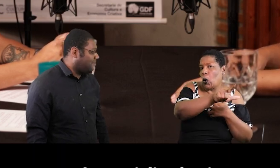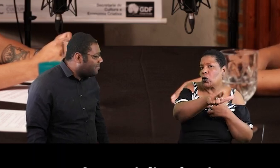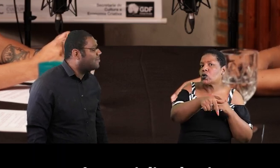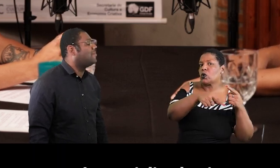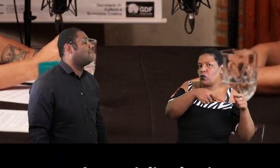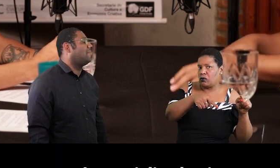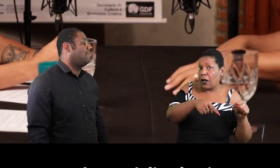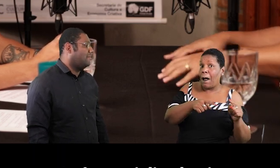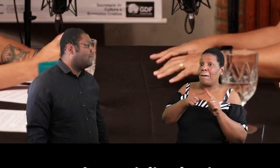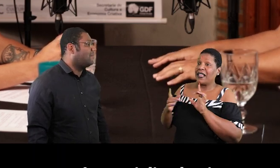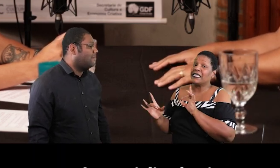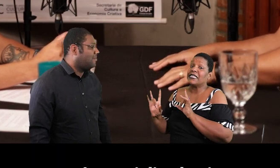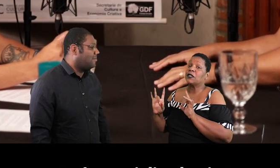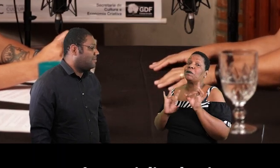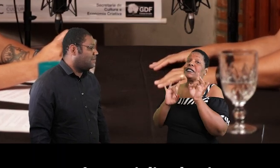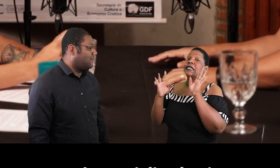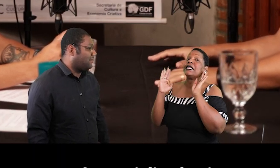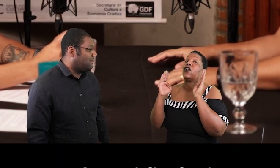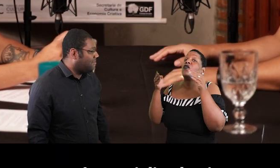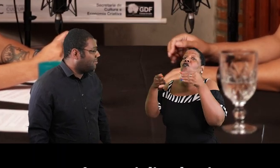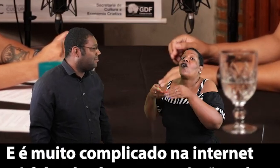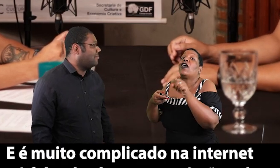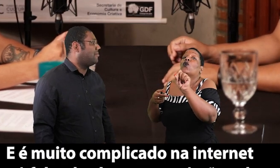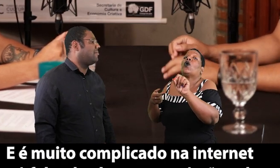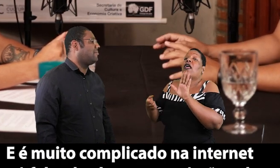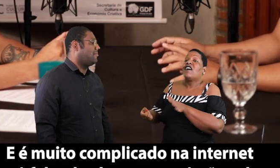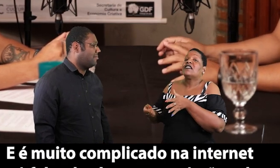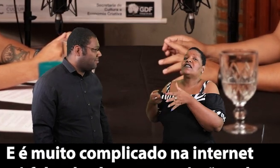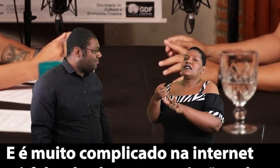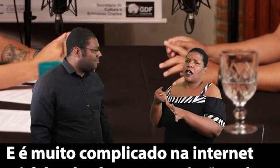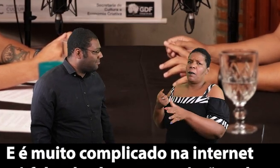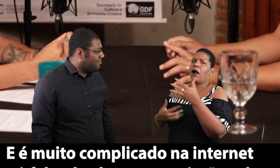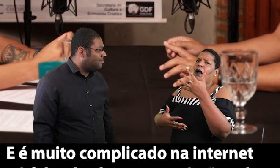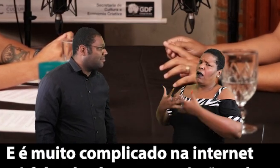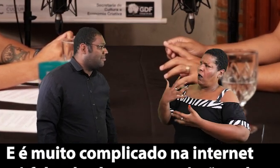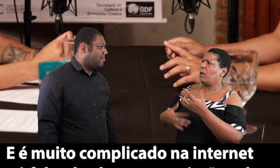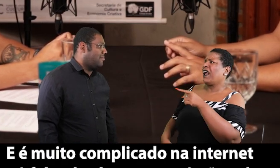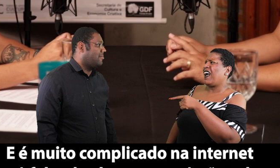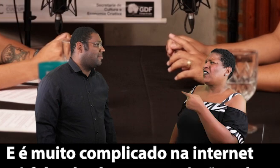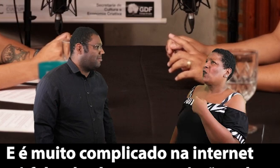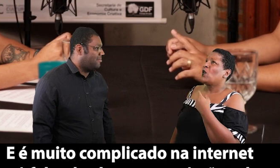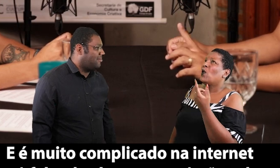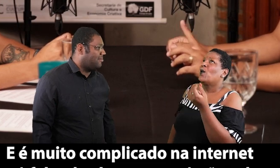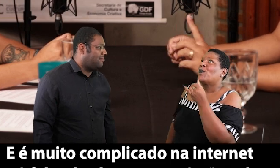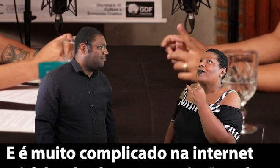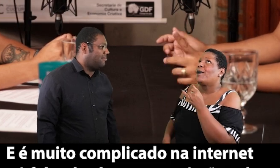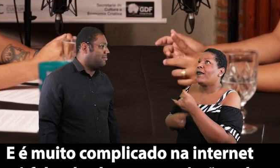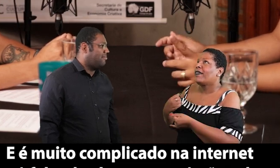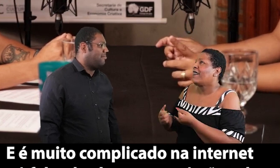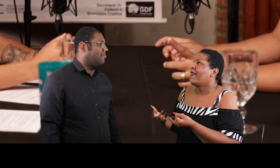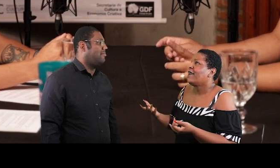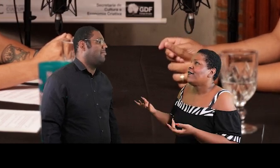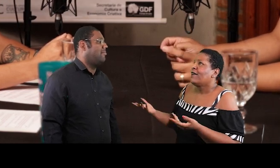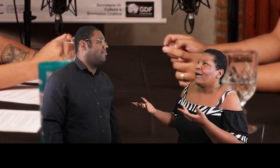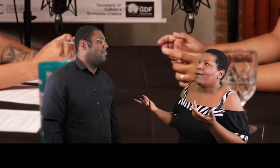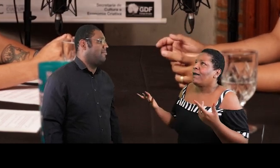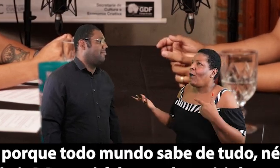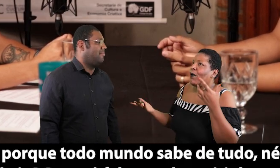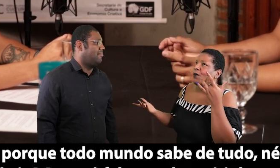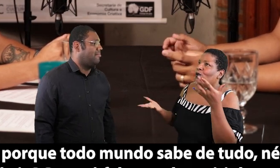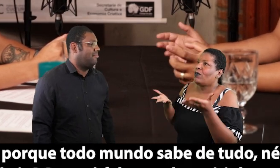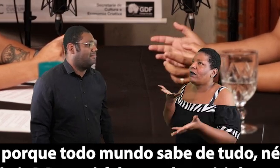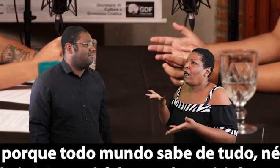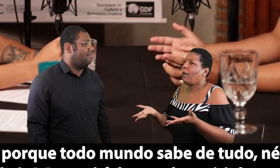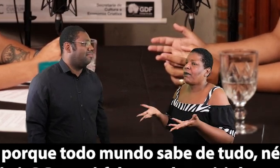a gente é especializado nisso. Sim. E é muito complicado na internet você falar de algo que você não sabe.